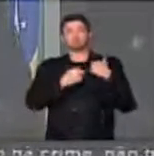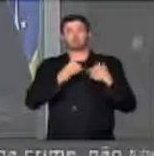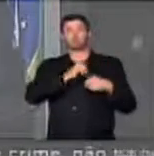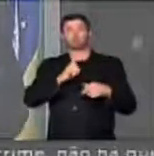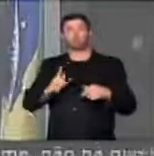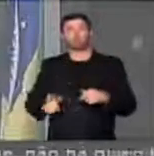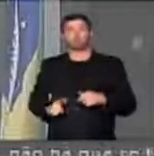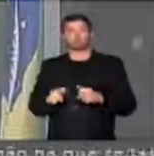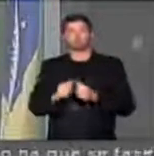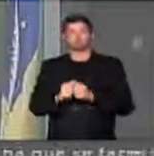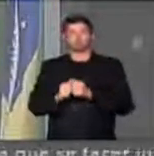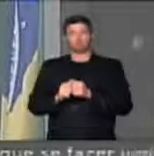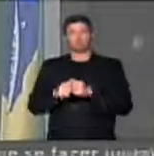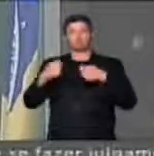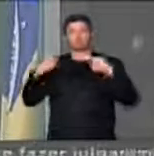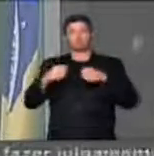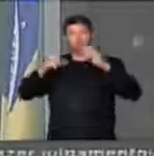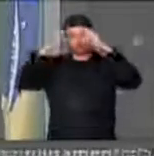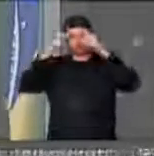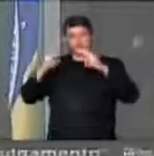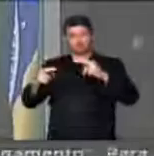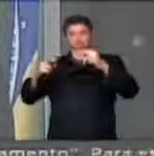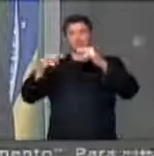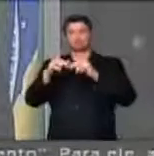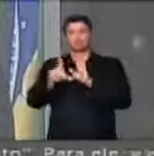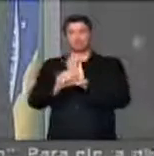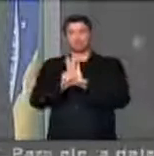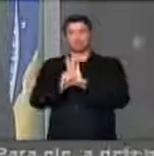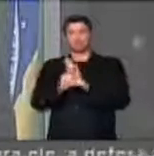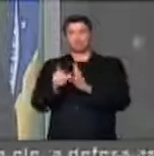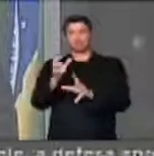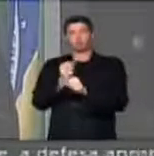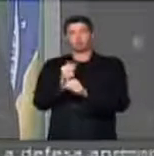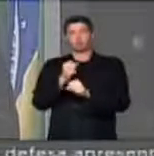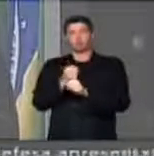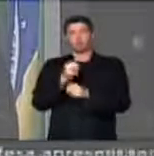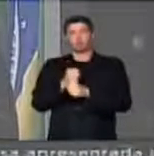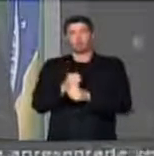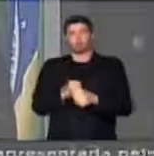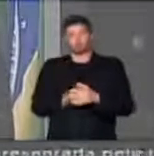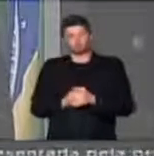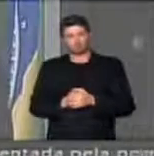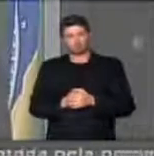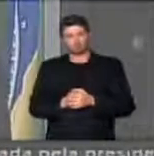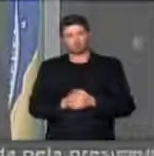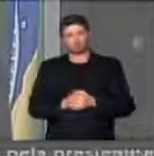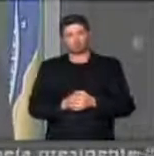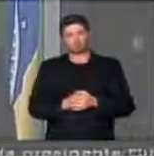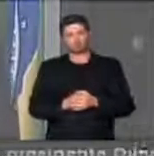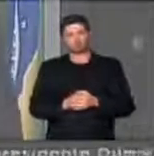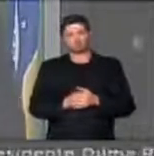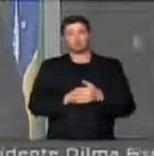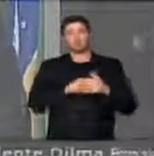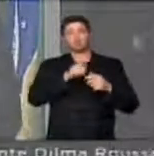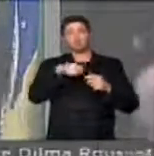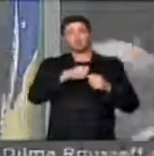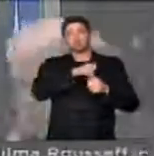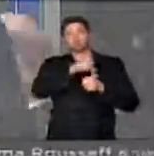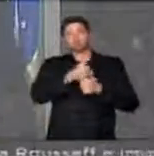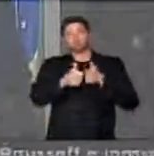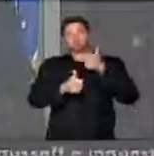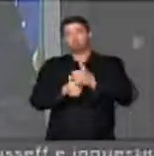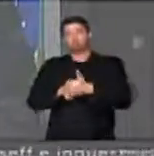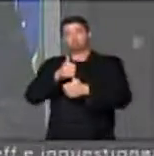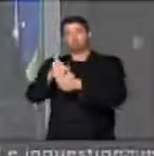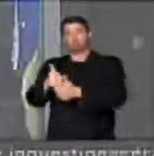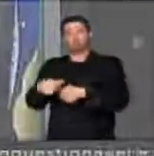governante, que deverá respeitar a lei orçamentária. Todas as sucessões e